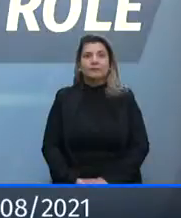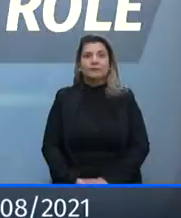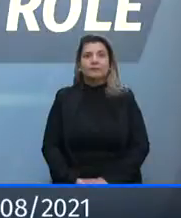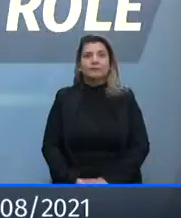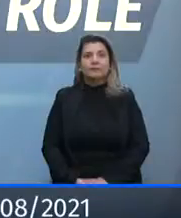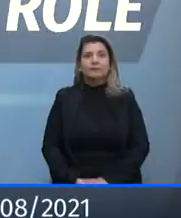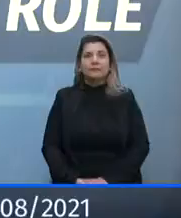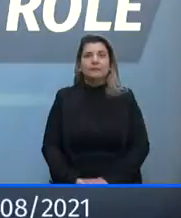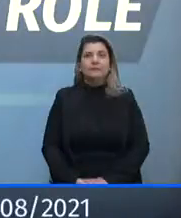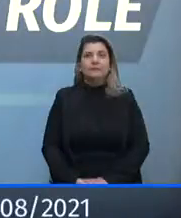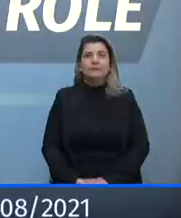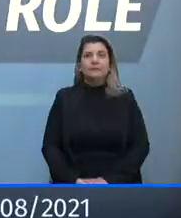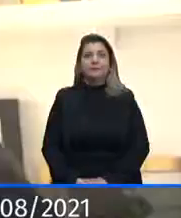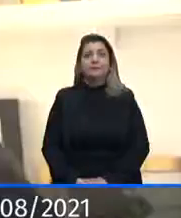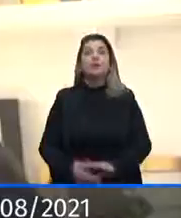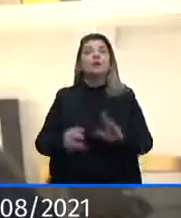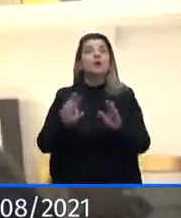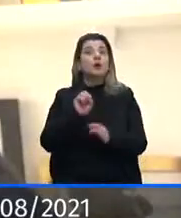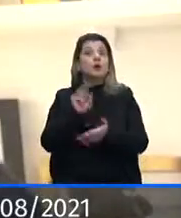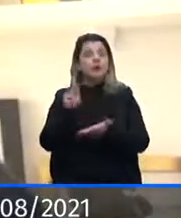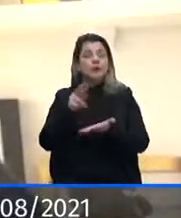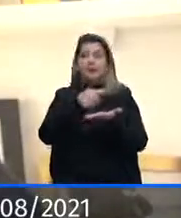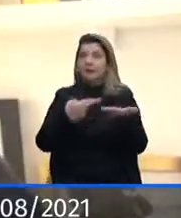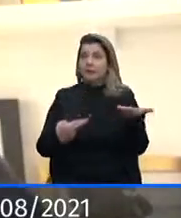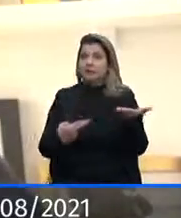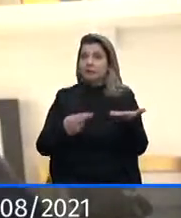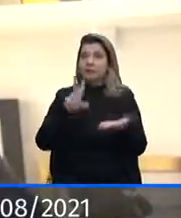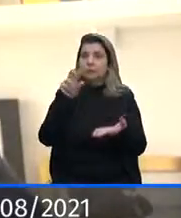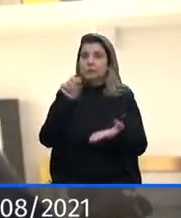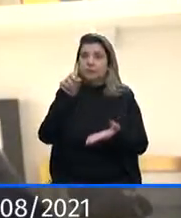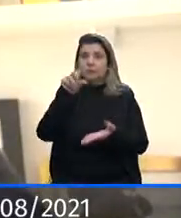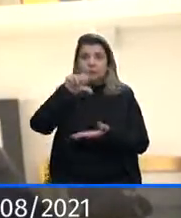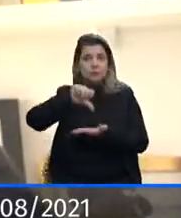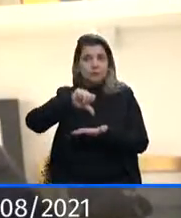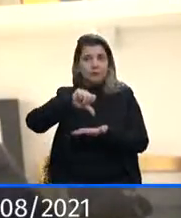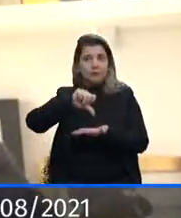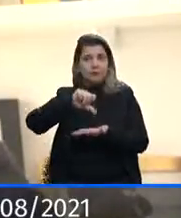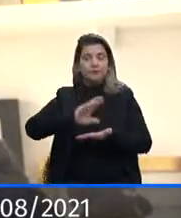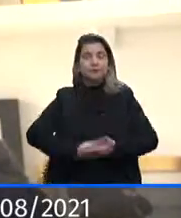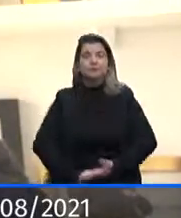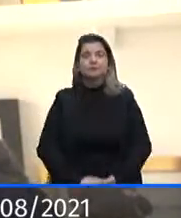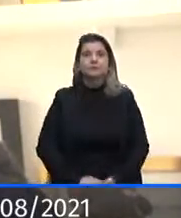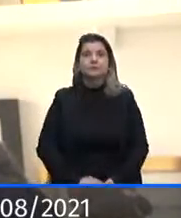Então... Faço a relatoria 2019.